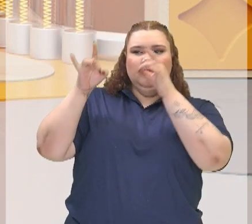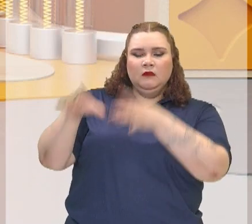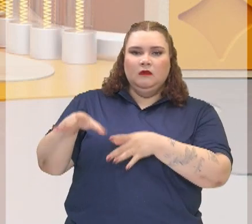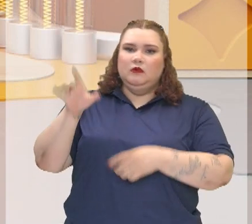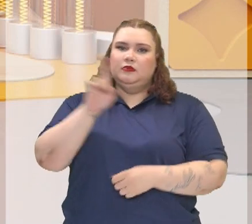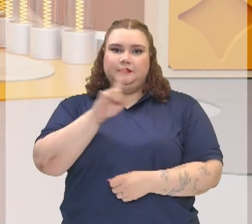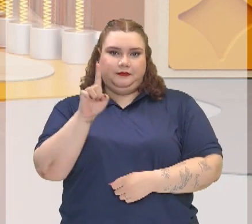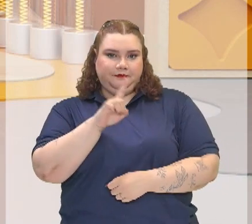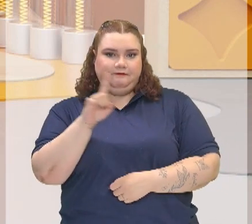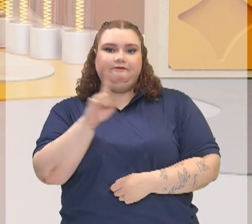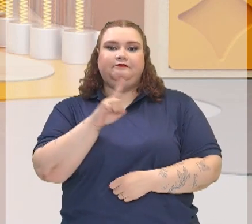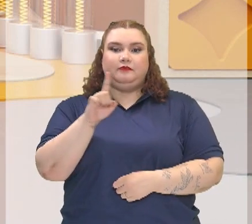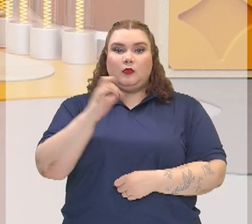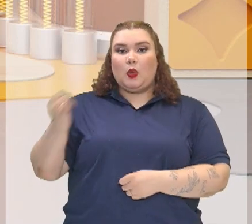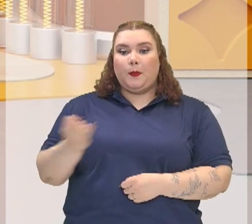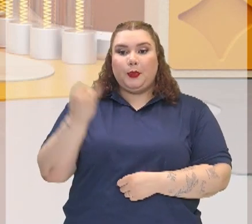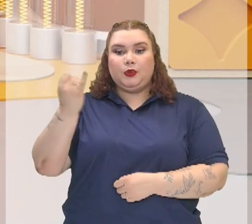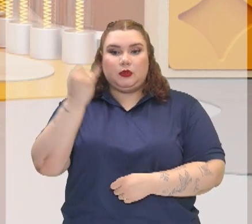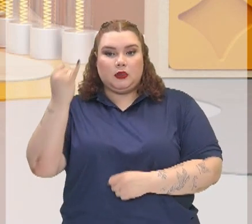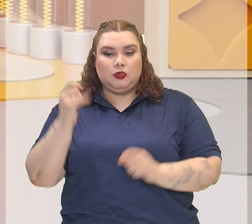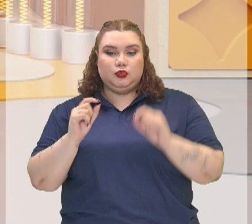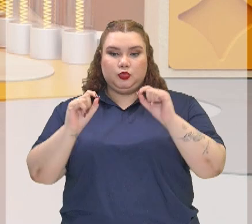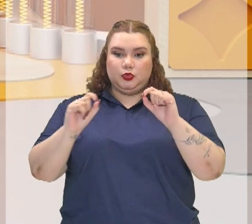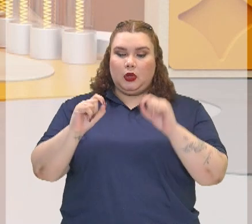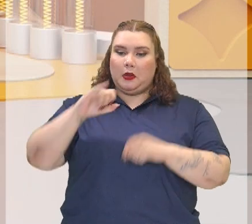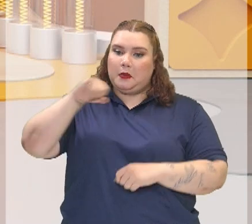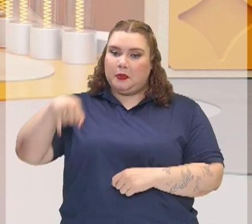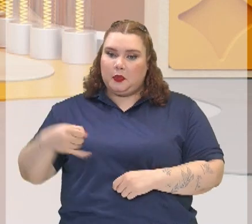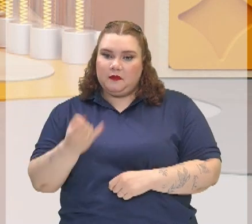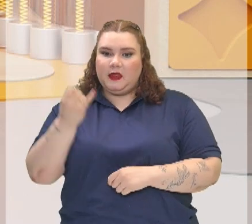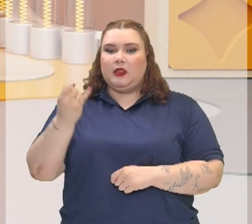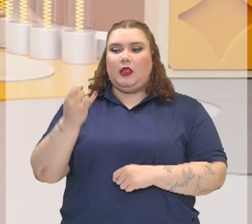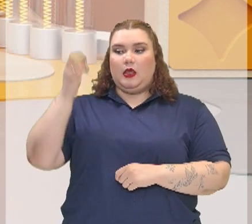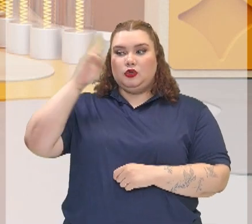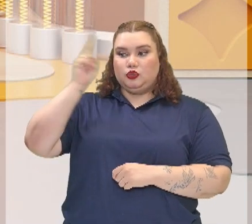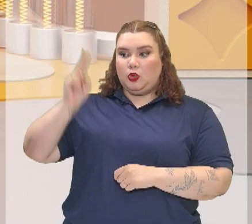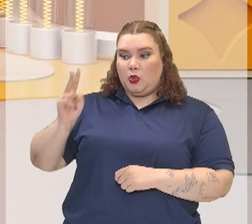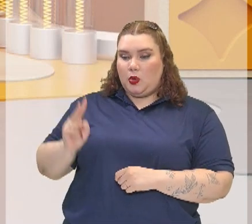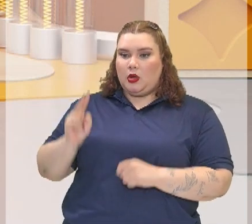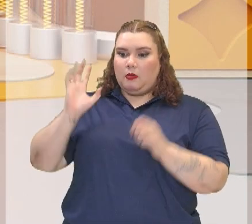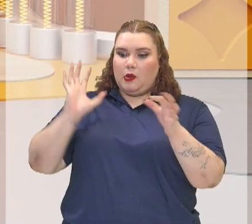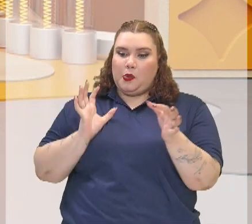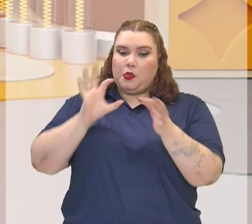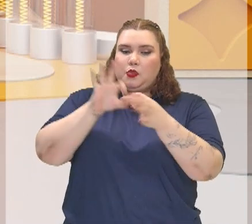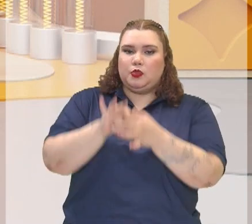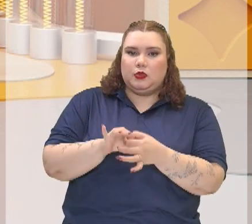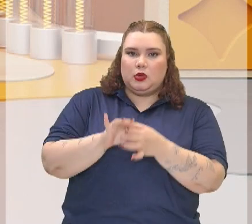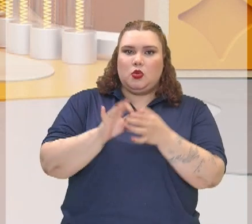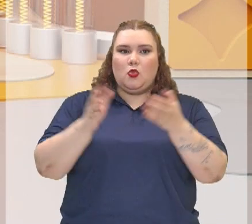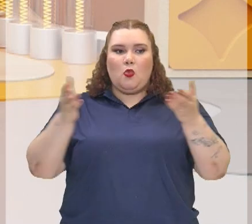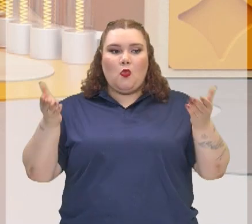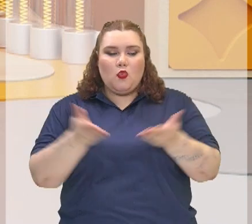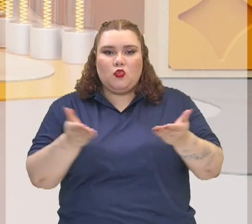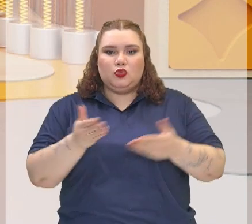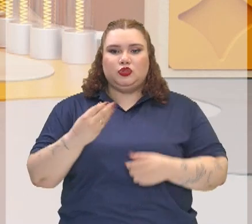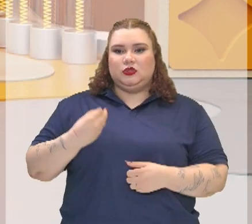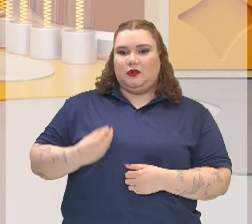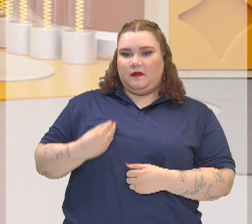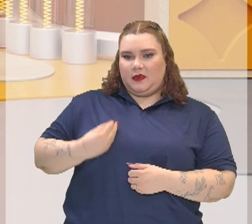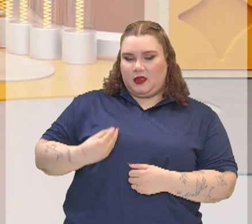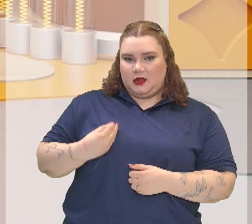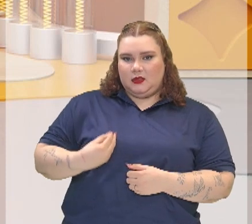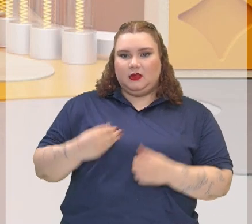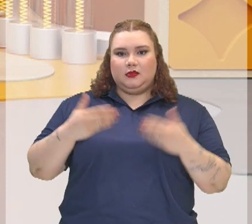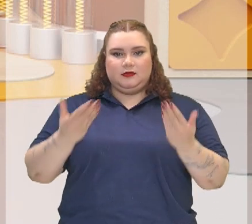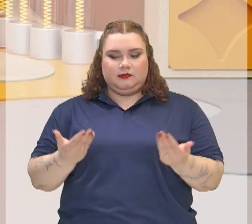Não, o importante é conectar ele com o presente, fazer do passado,